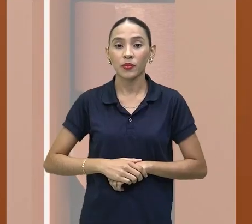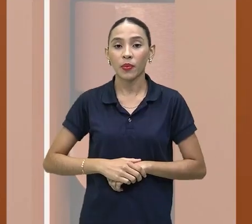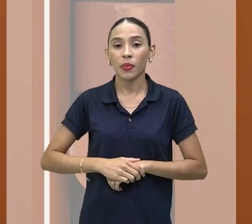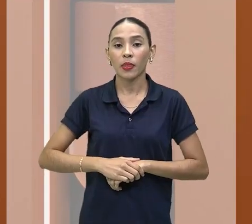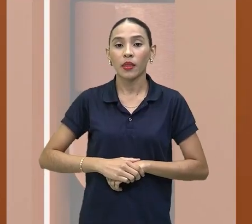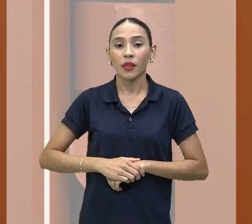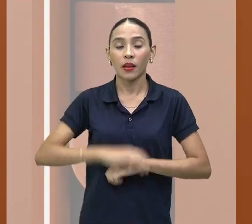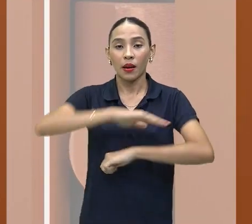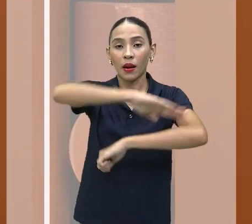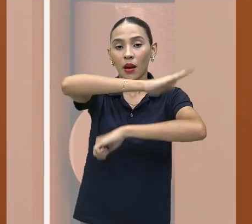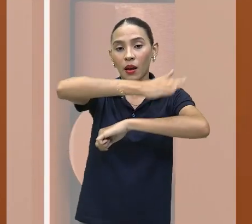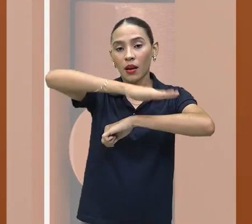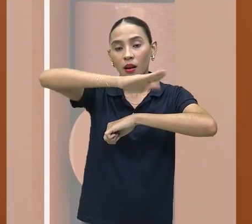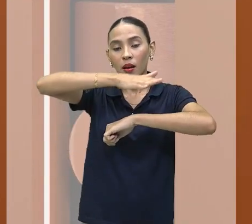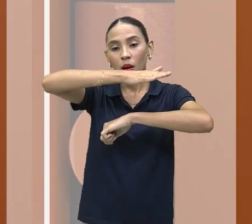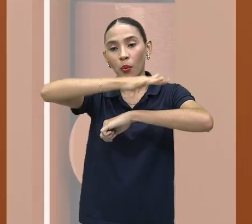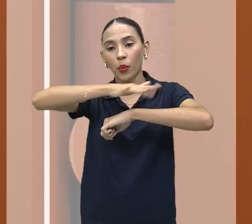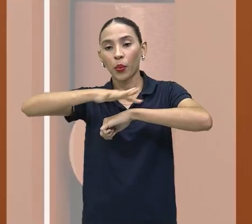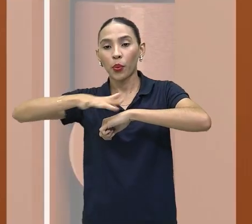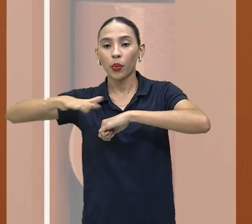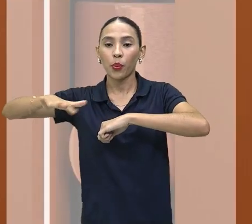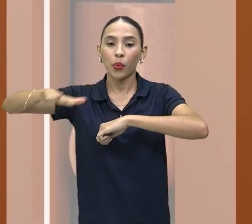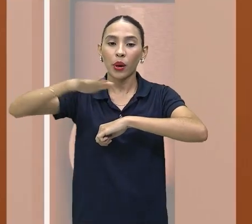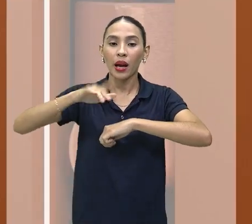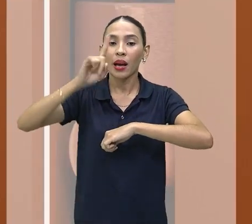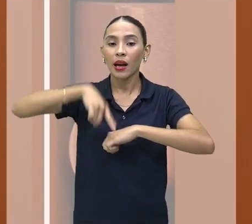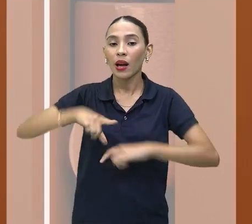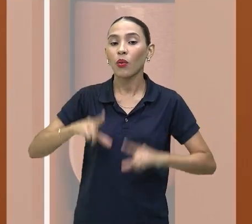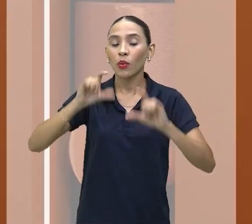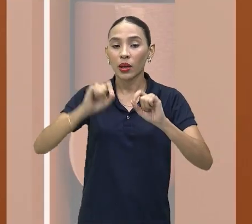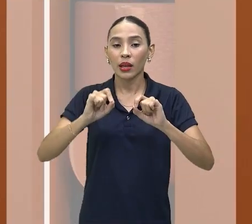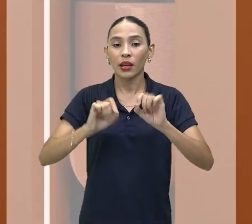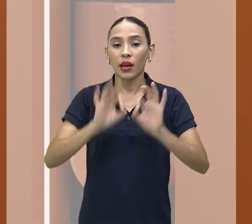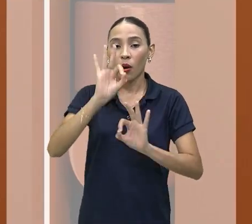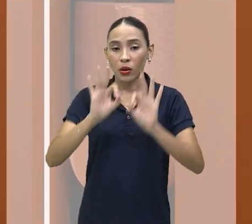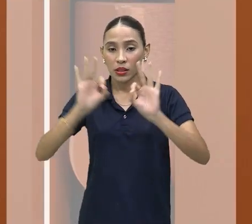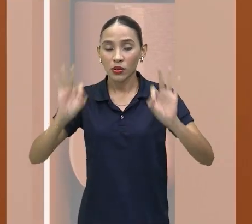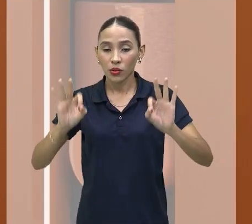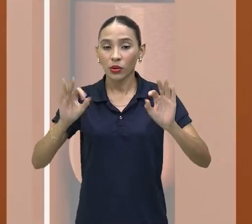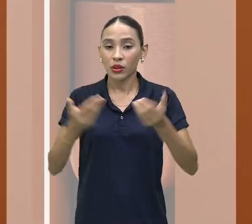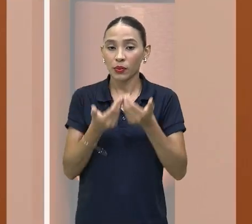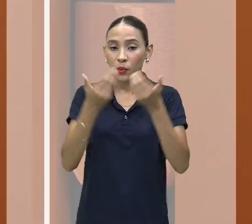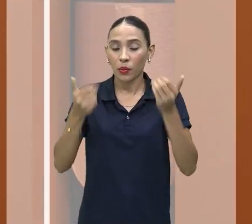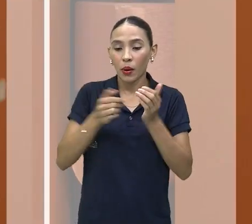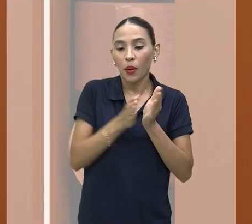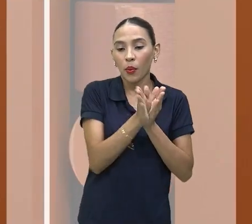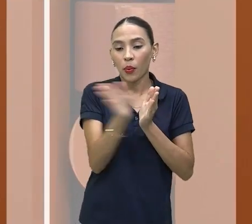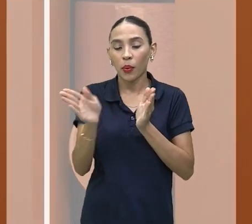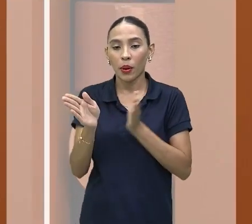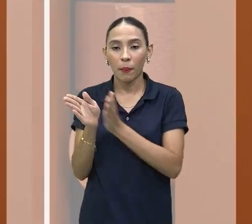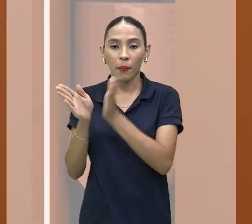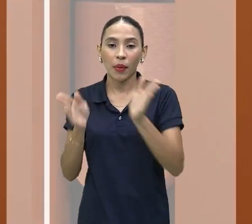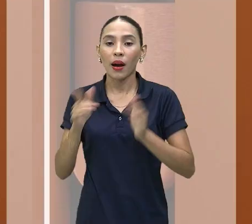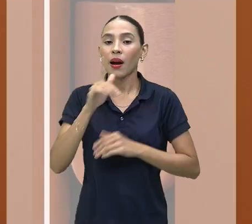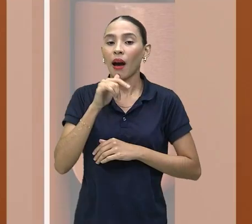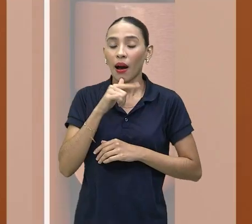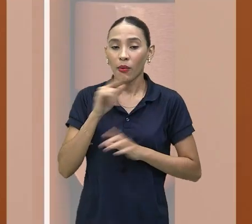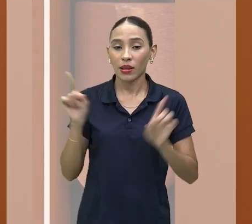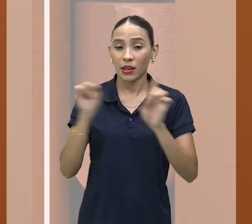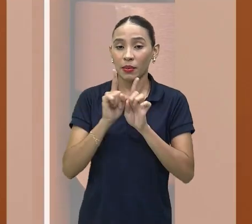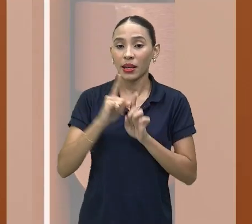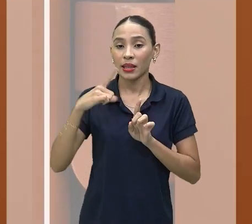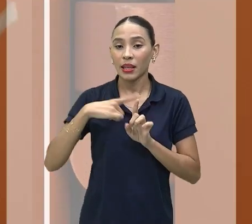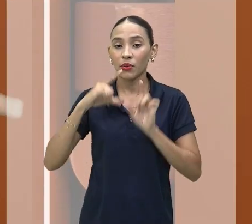planaltos amazônicos, eles são divisores de águas e neles estão presentes